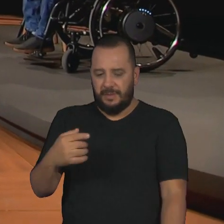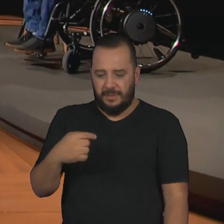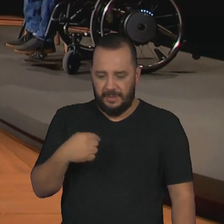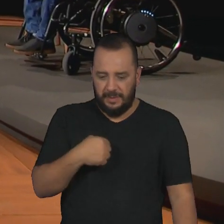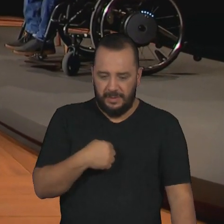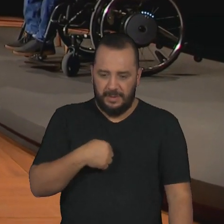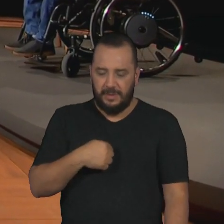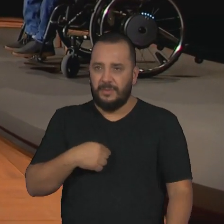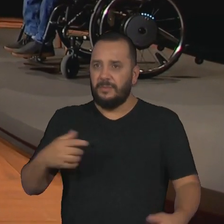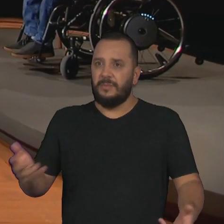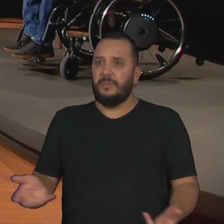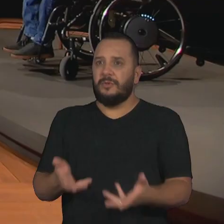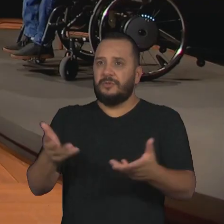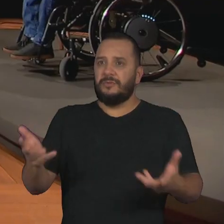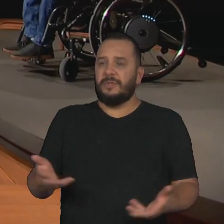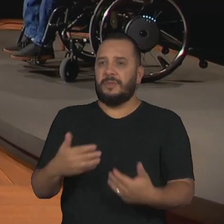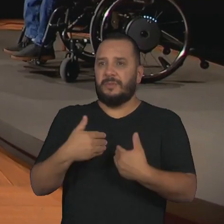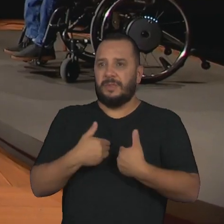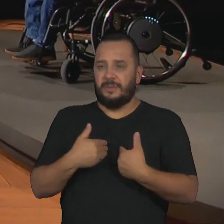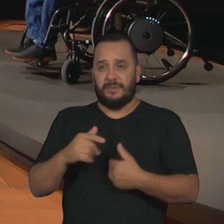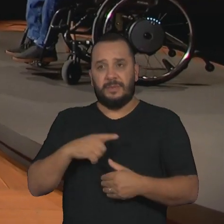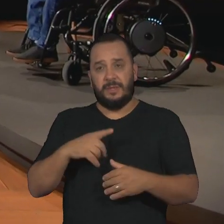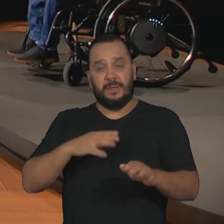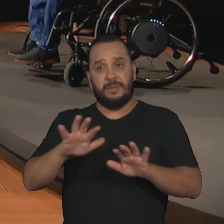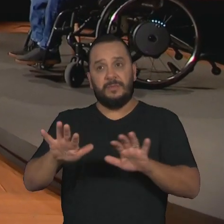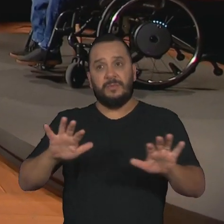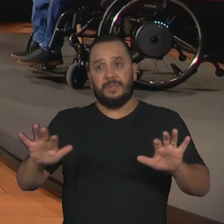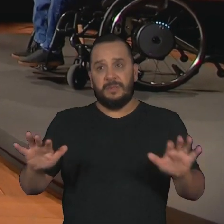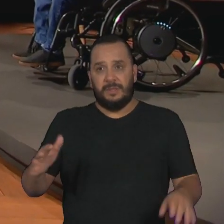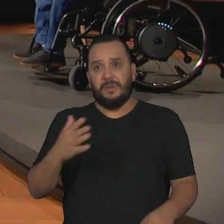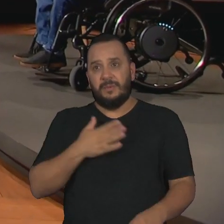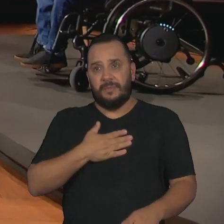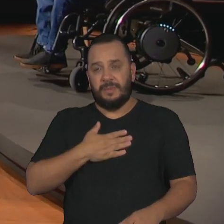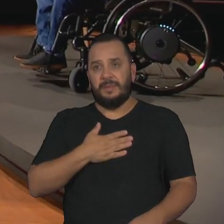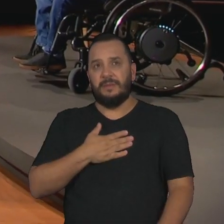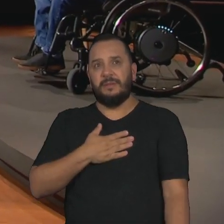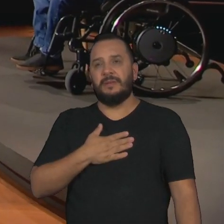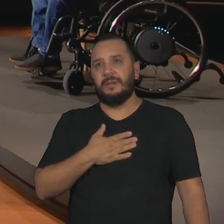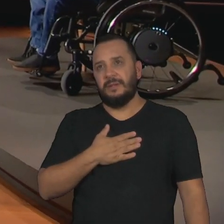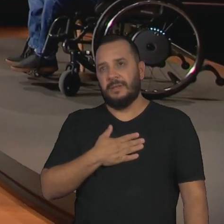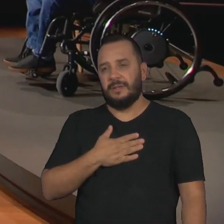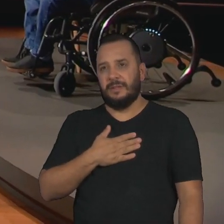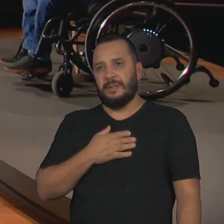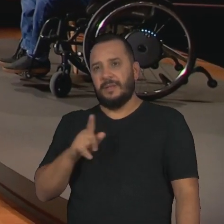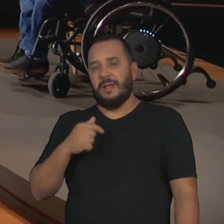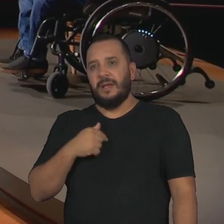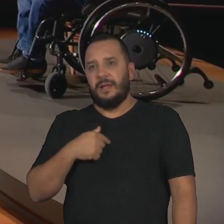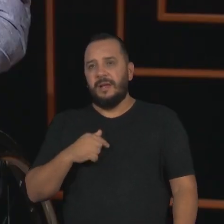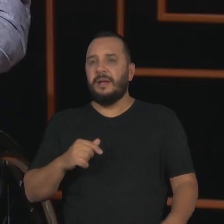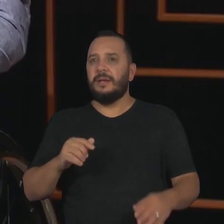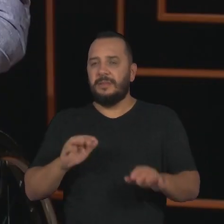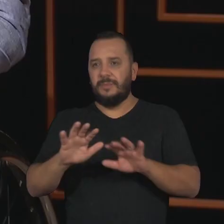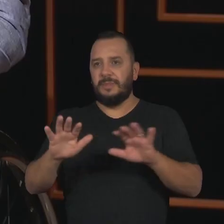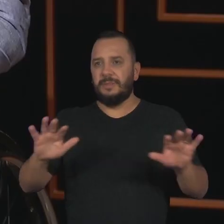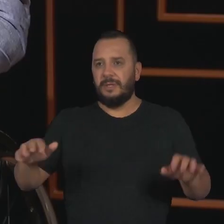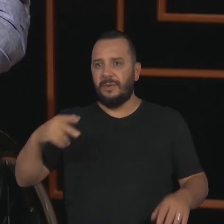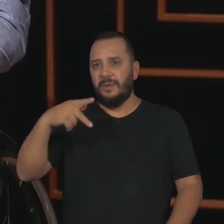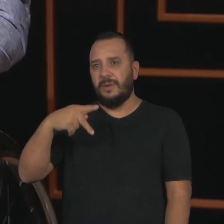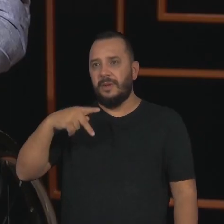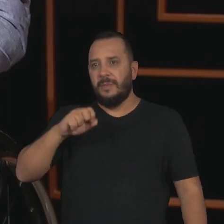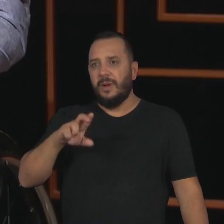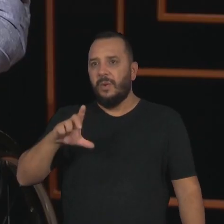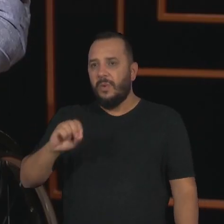me motivando. Tem uma exposição que eu faço na Galeria Paulo Prado e